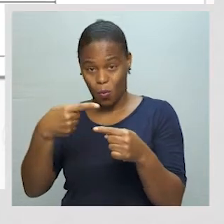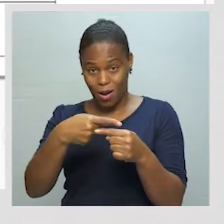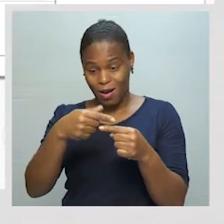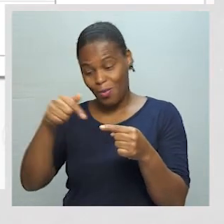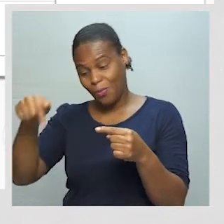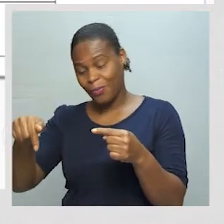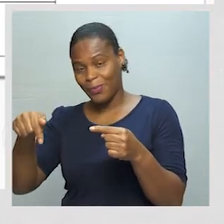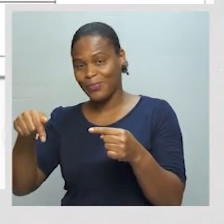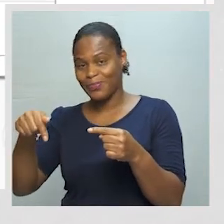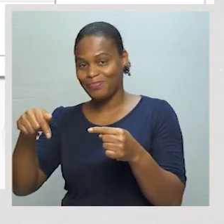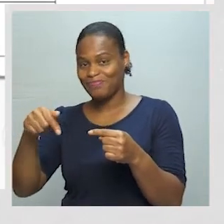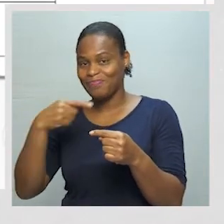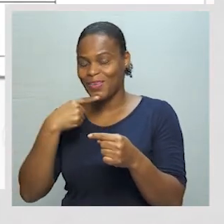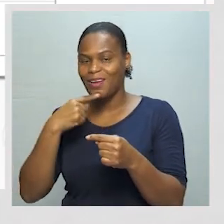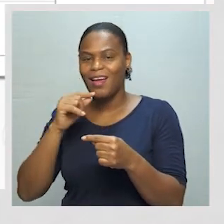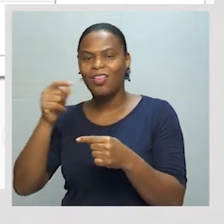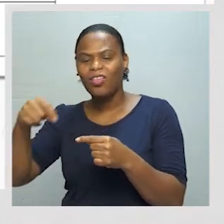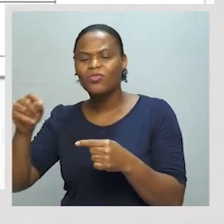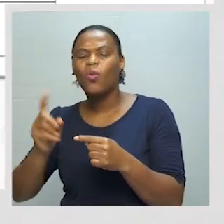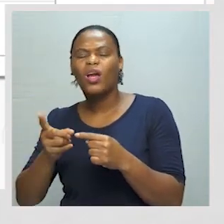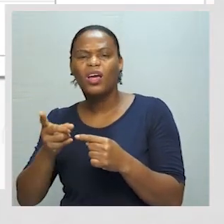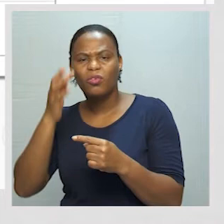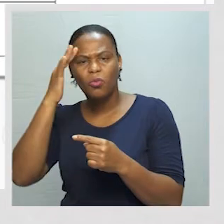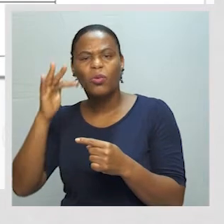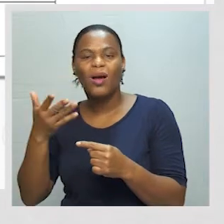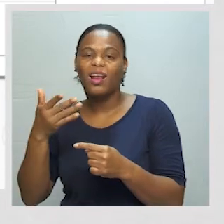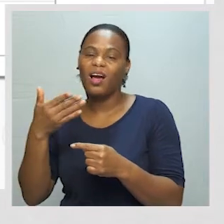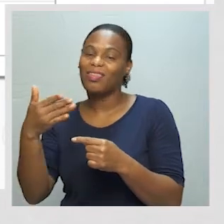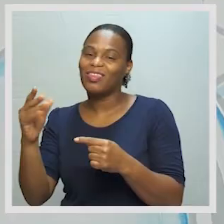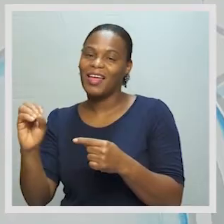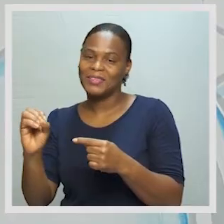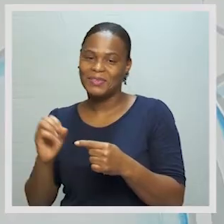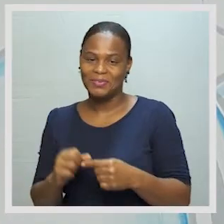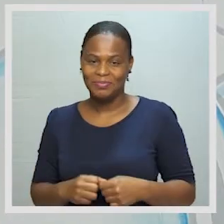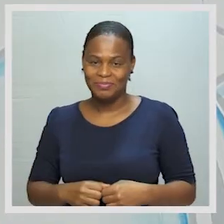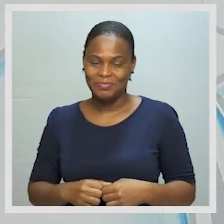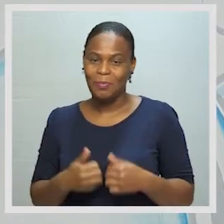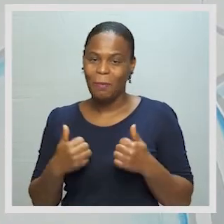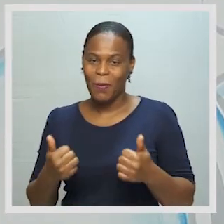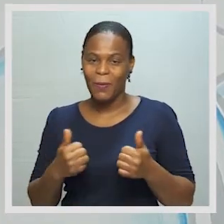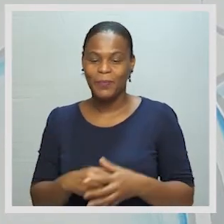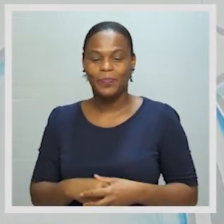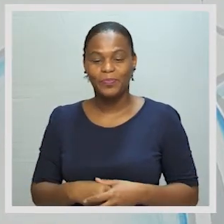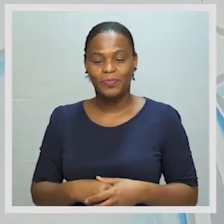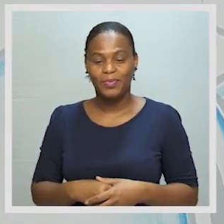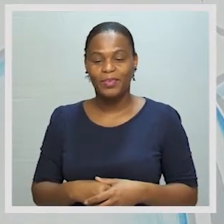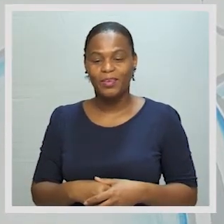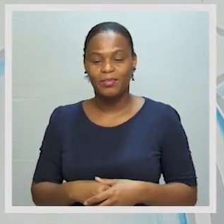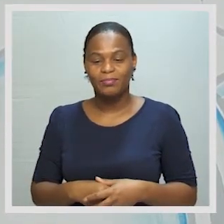sinal igual. Muito bem. Então, o que é que está depois do sinal igual? 10. Muito bem.